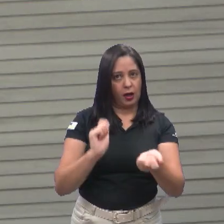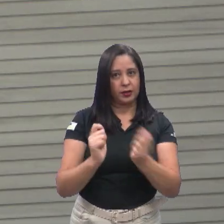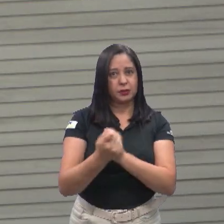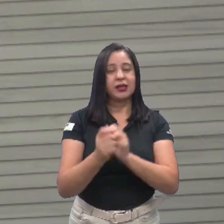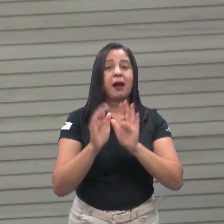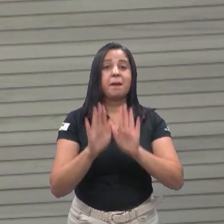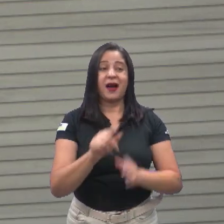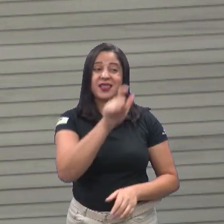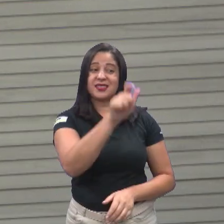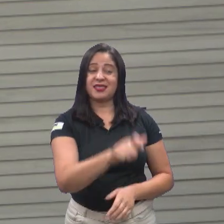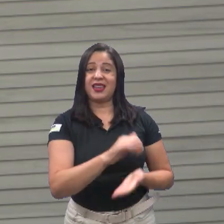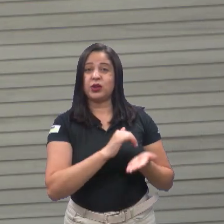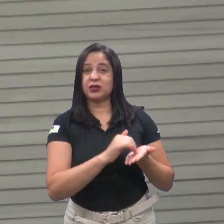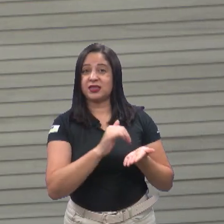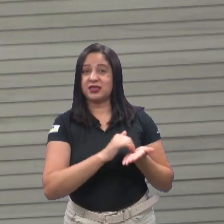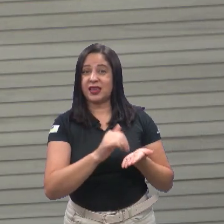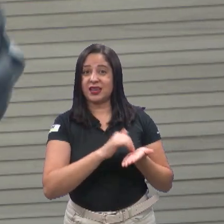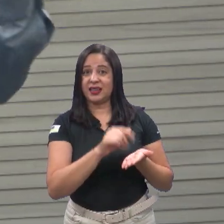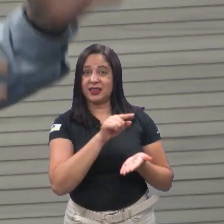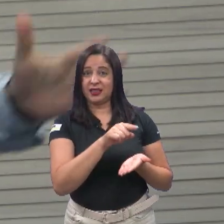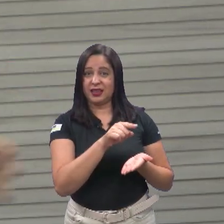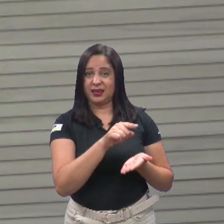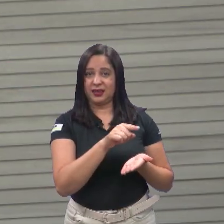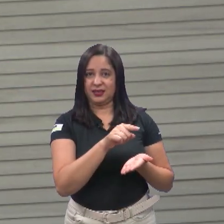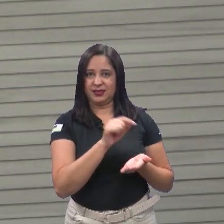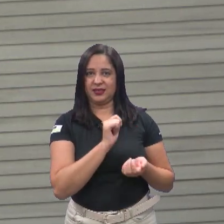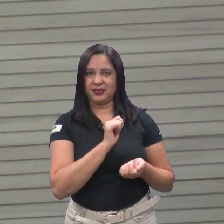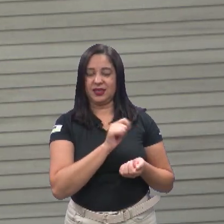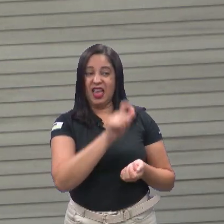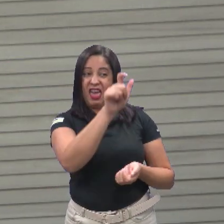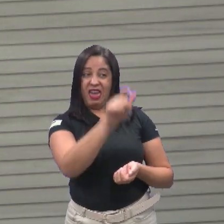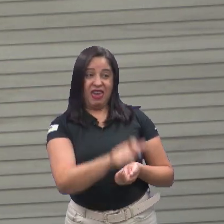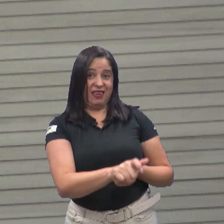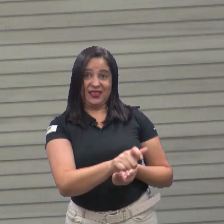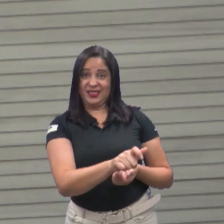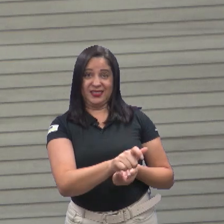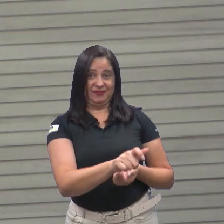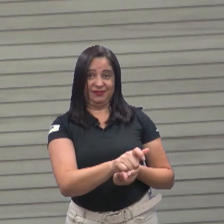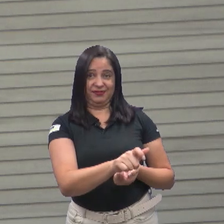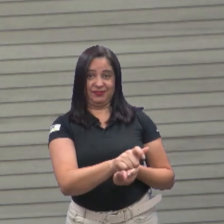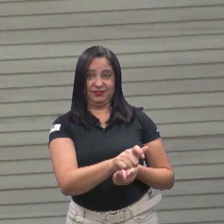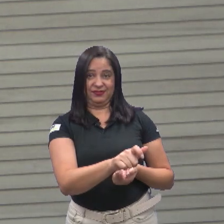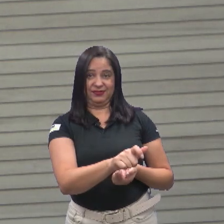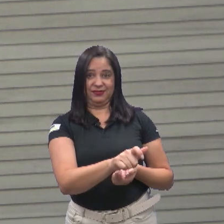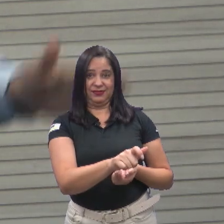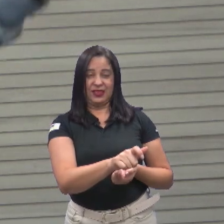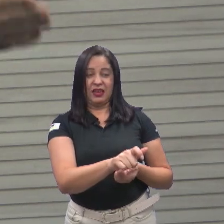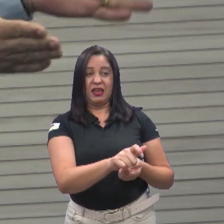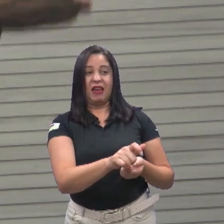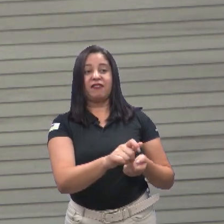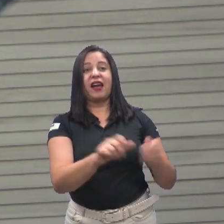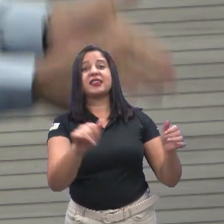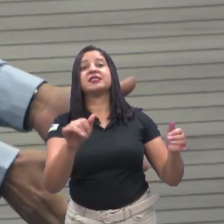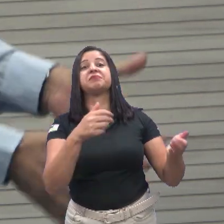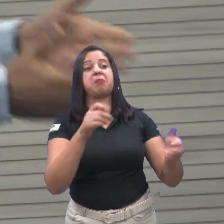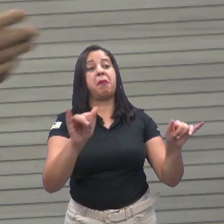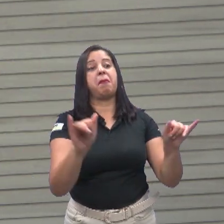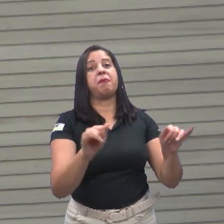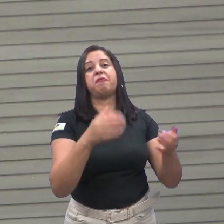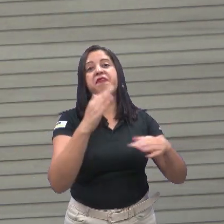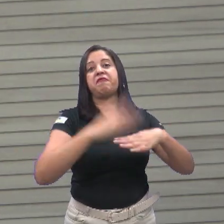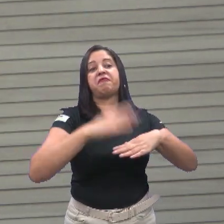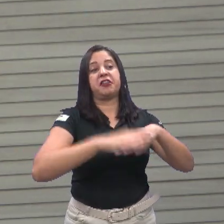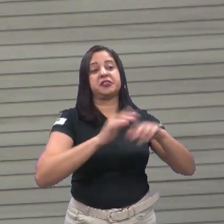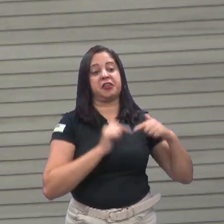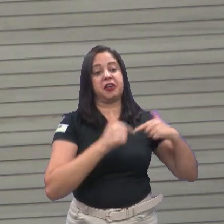de Mobilidade, conhecido como o Homem Invisível, faz lá a besteira dele e depois vem aqui